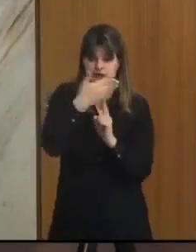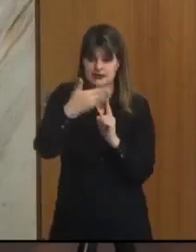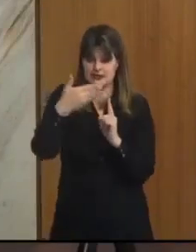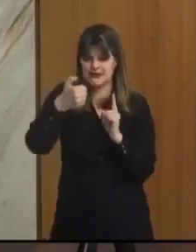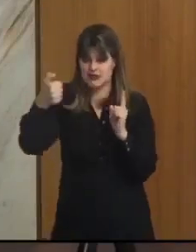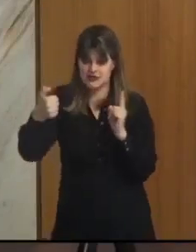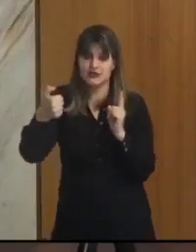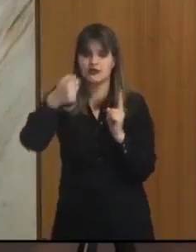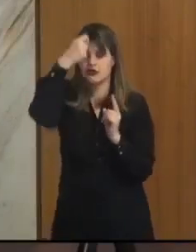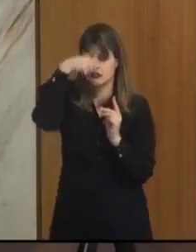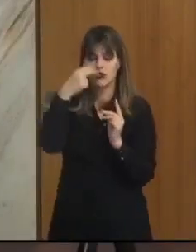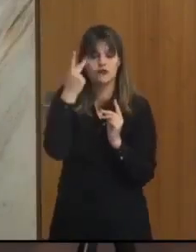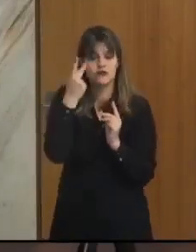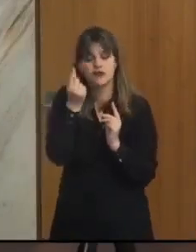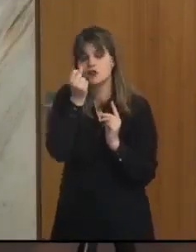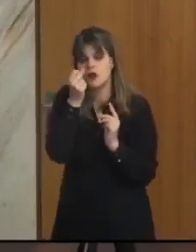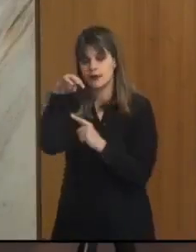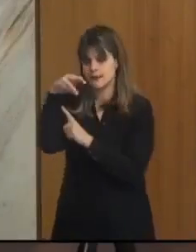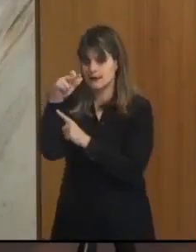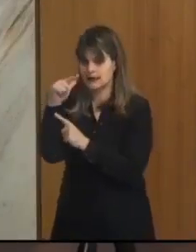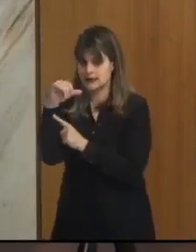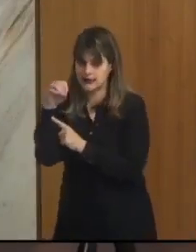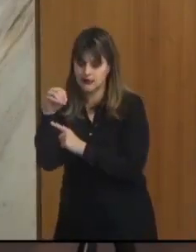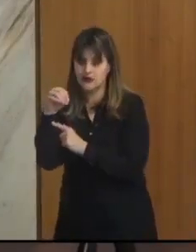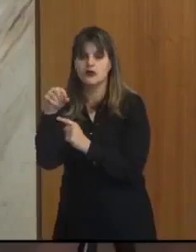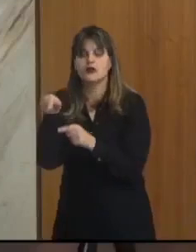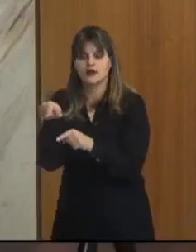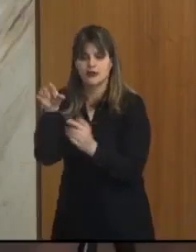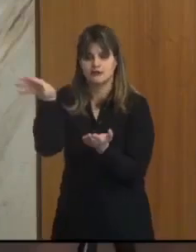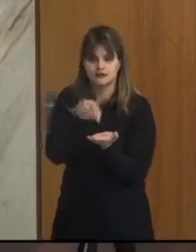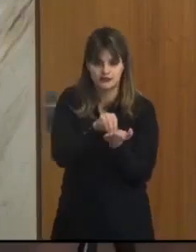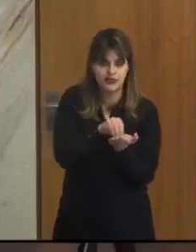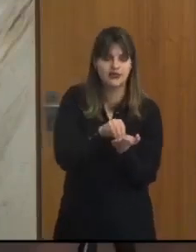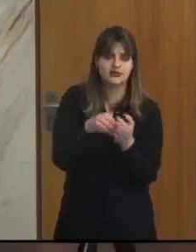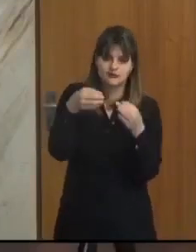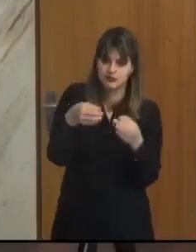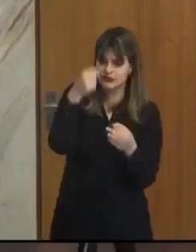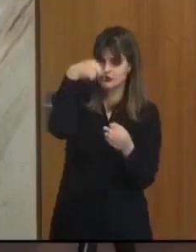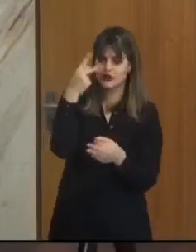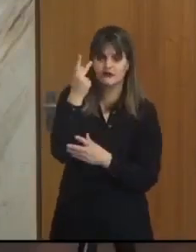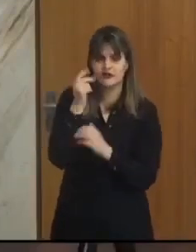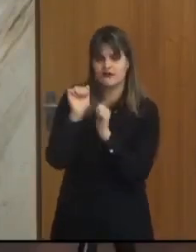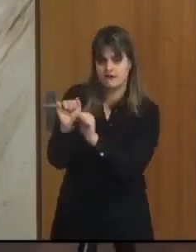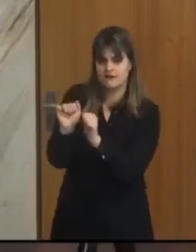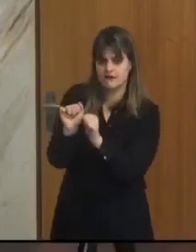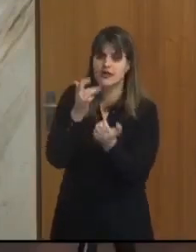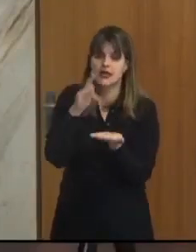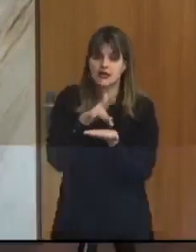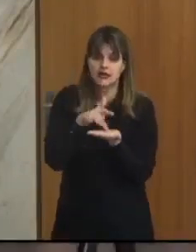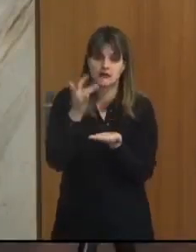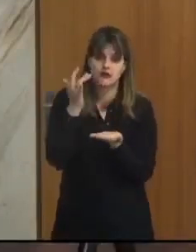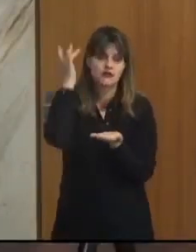1155, a biografia de Martinho Arias transforma-se na geografia de Martinho Arias e consta no Livro Santo de